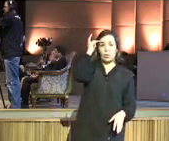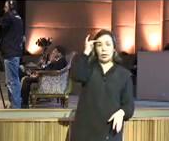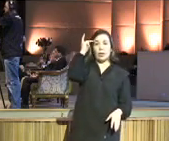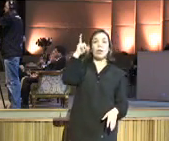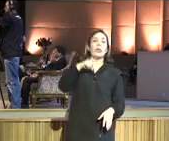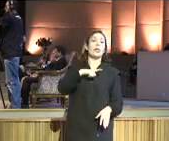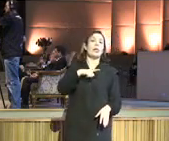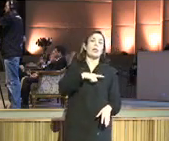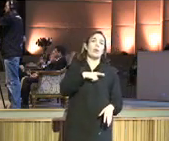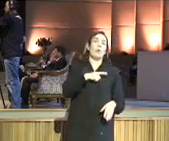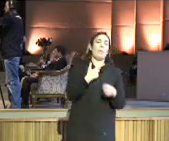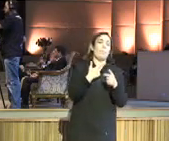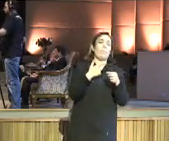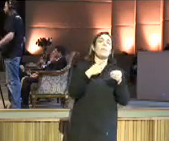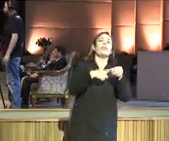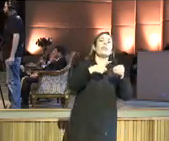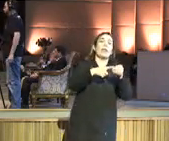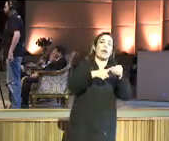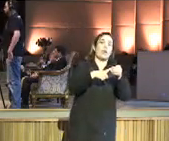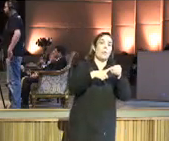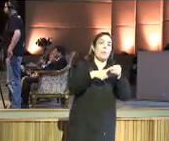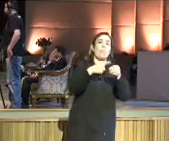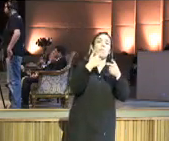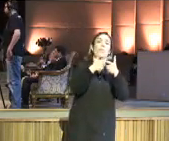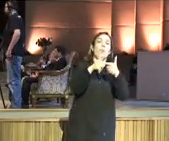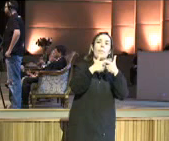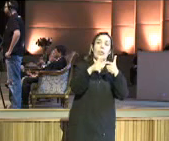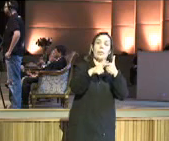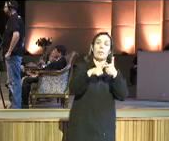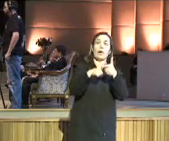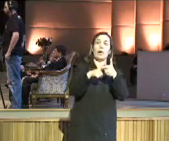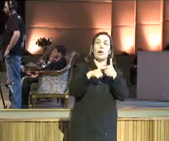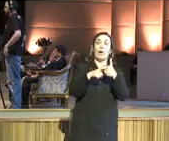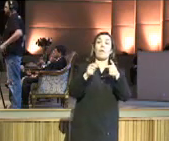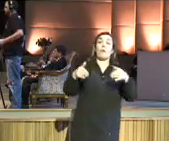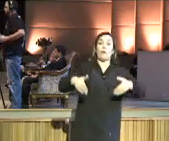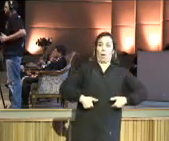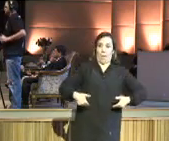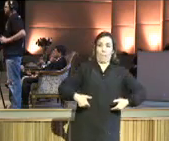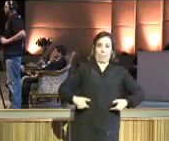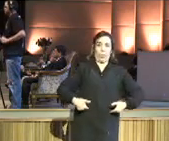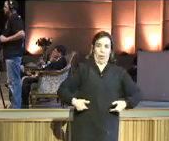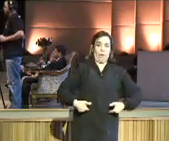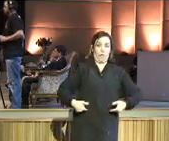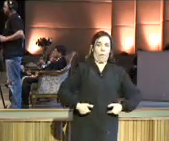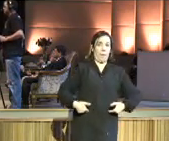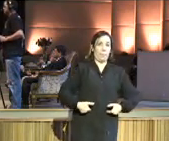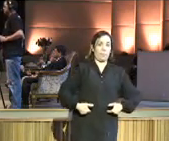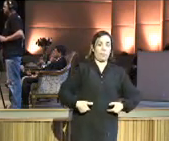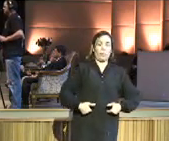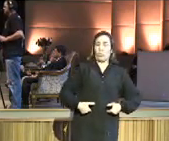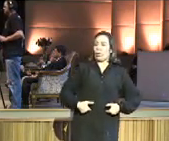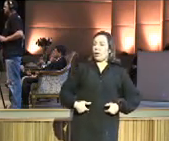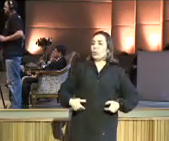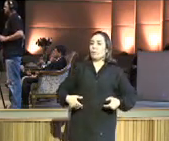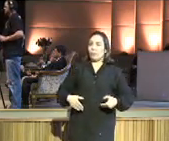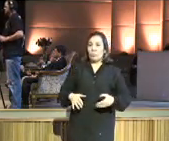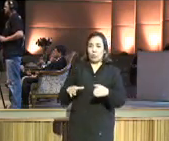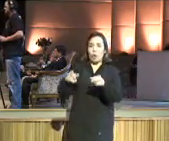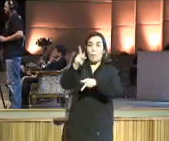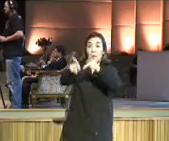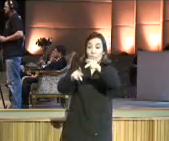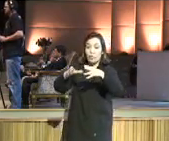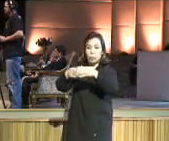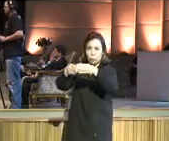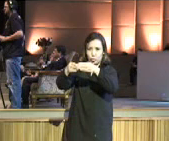as cidades naquele tempo eram cercadas e morriam de fome. E o profeta chegou para o rei e disse assim: amanhã